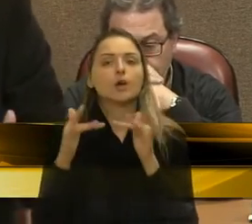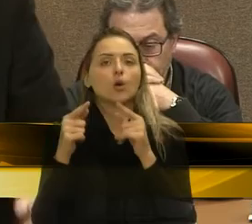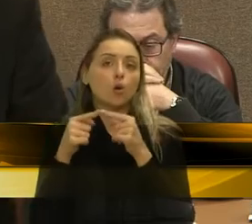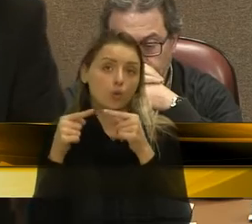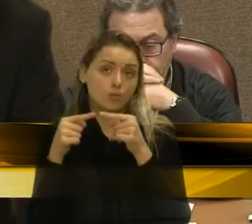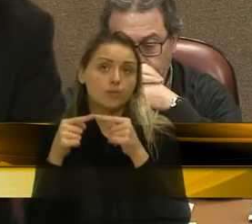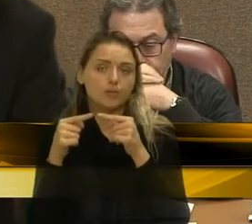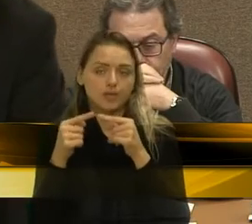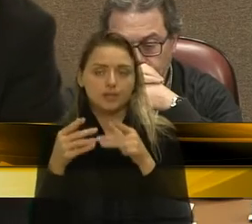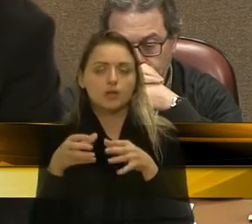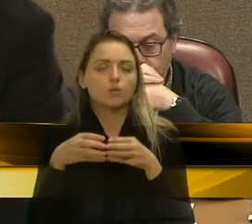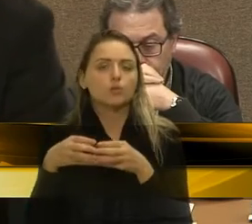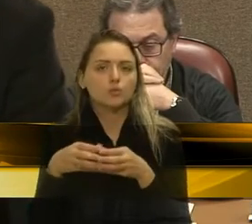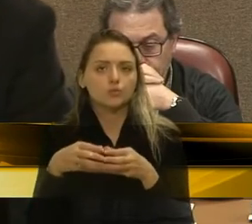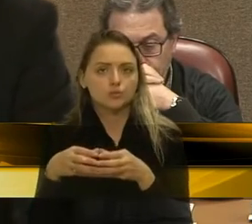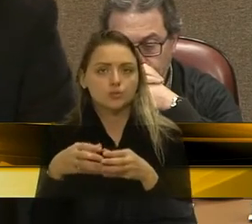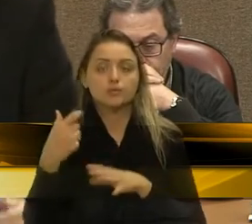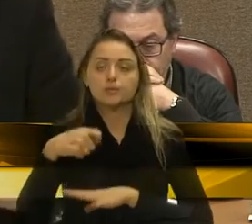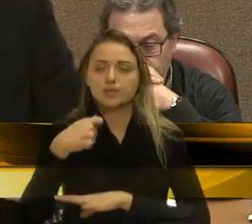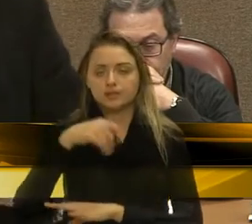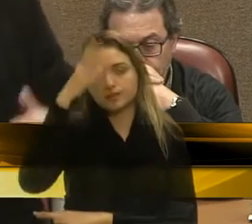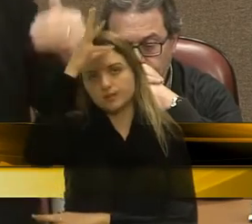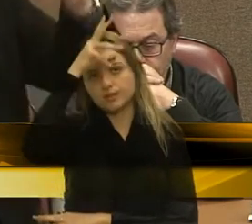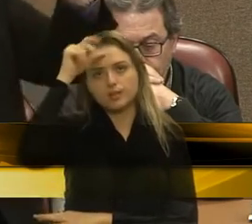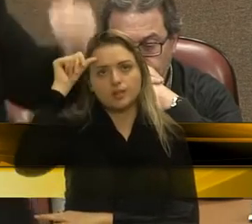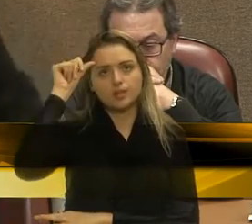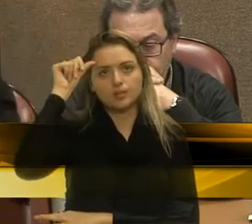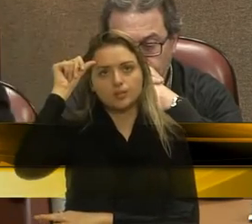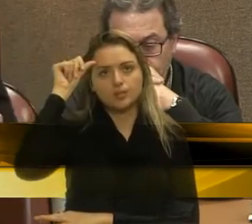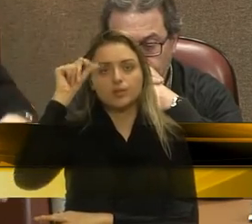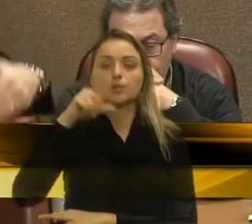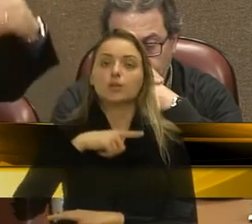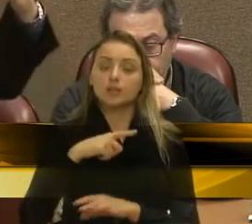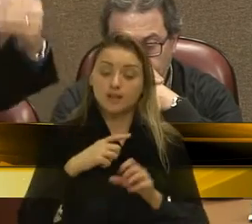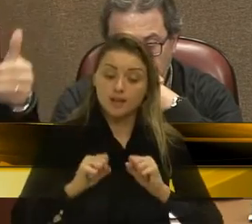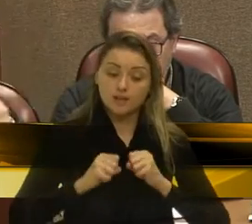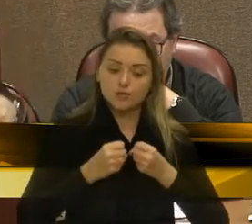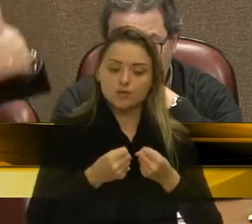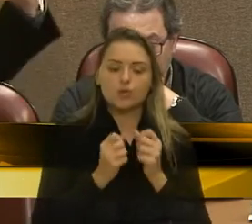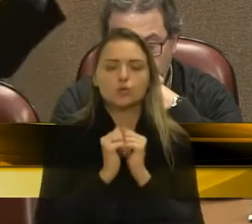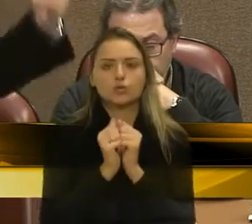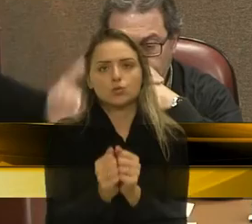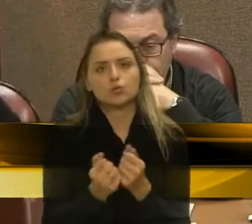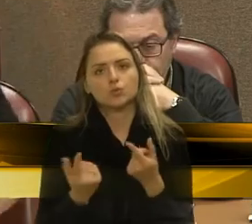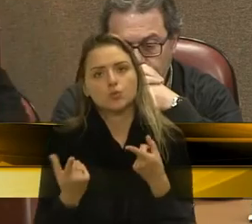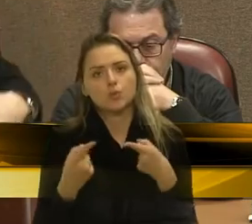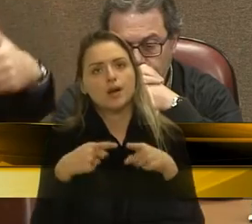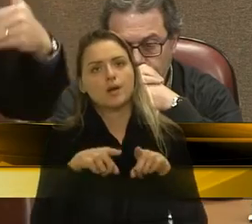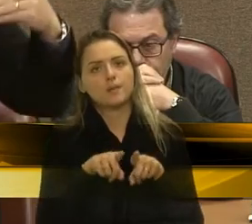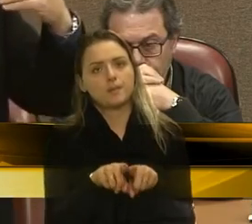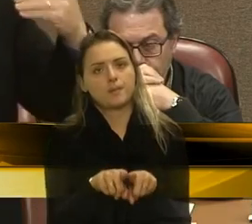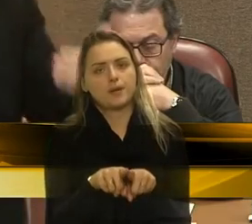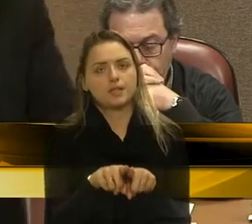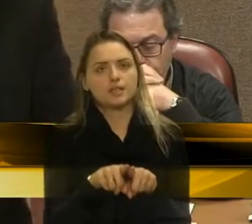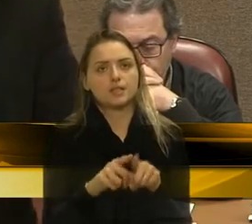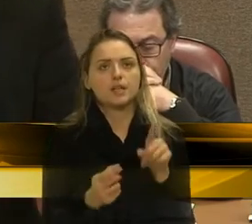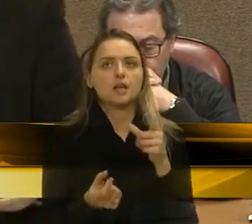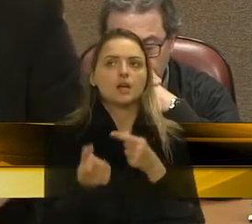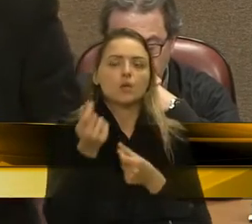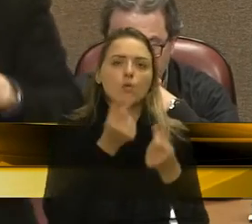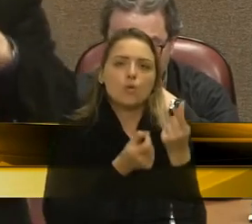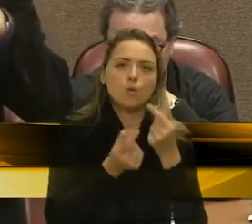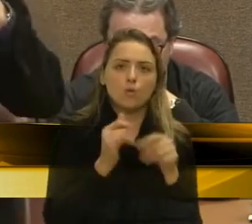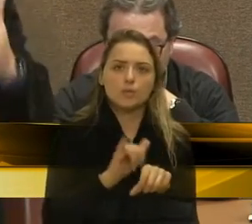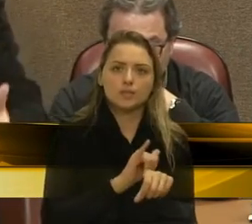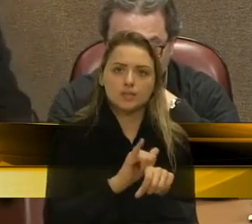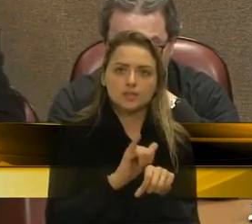Então nós precisamos que o poder público envie esforços para firmar inclusive parcerias, alguns instrumentos